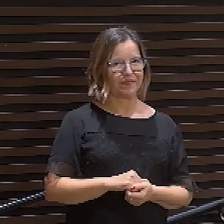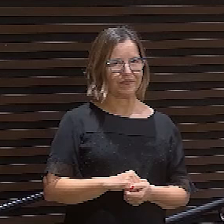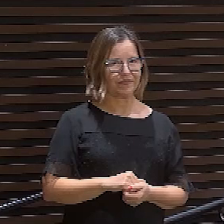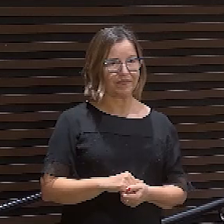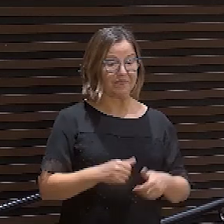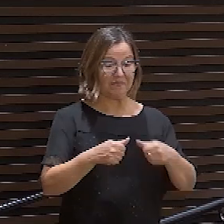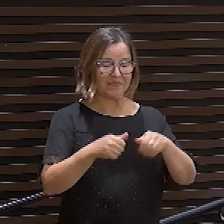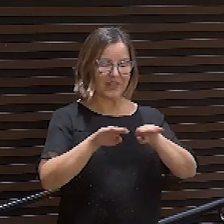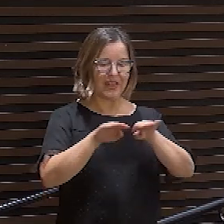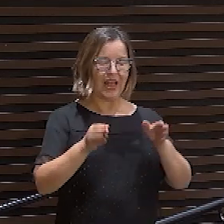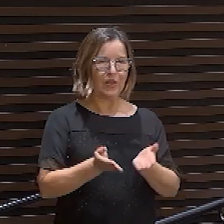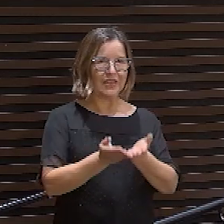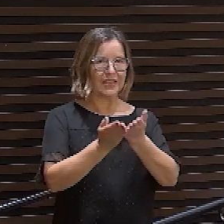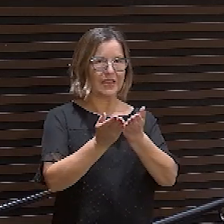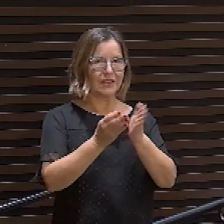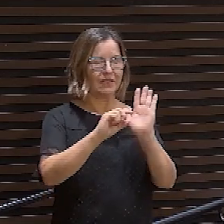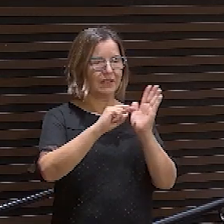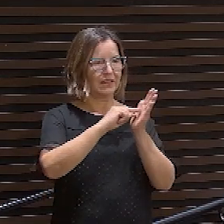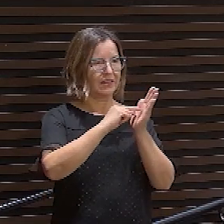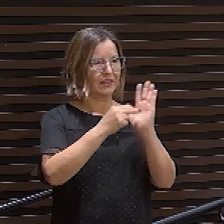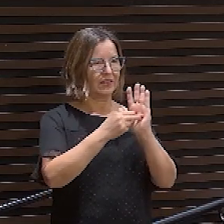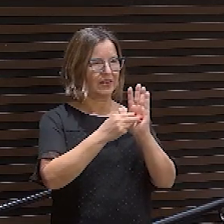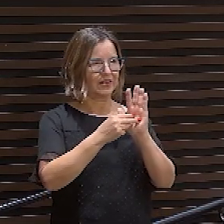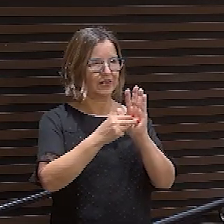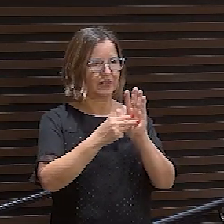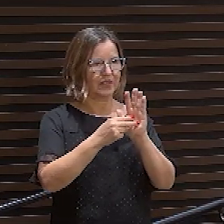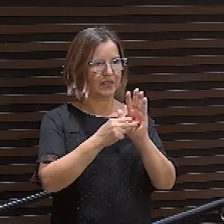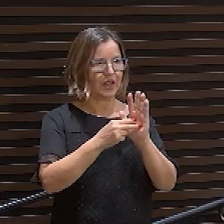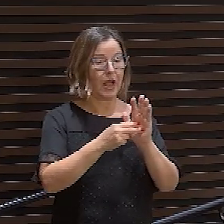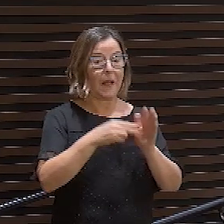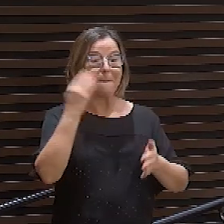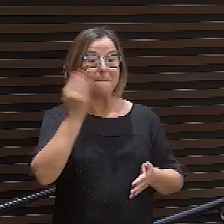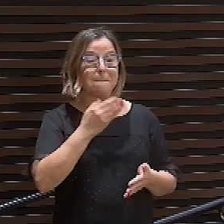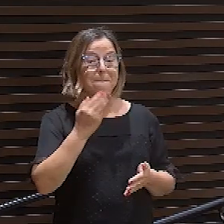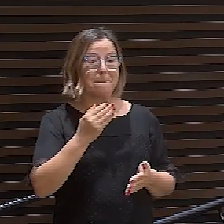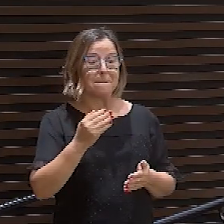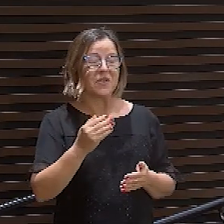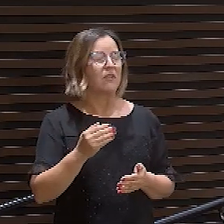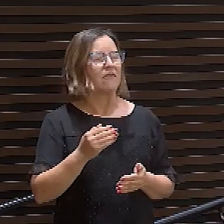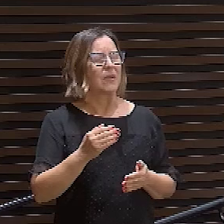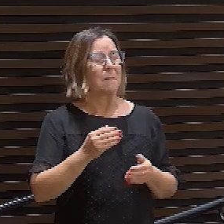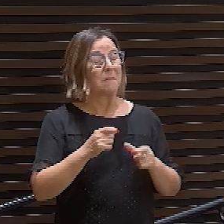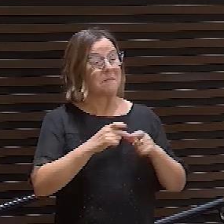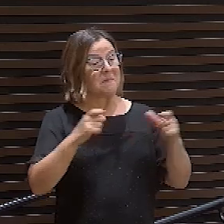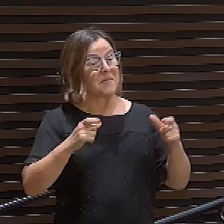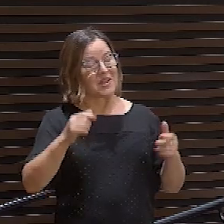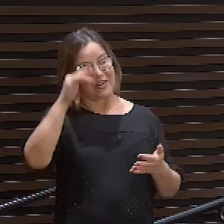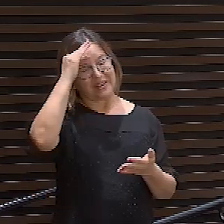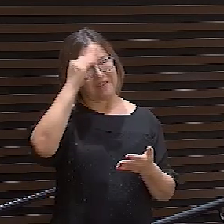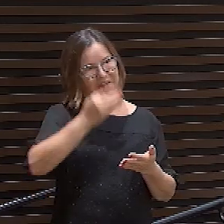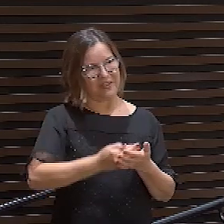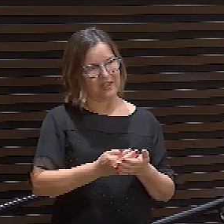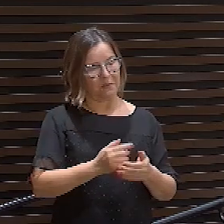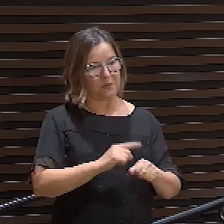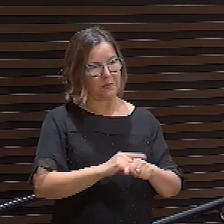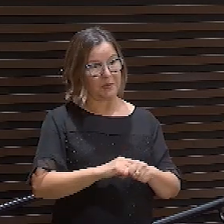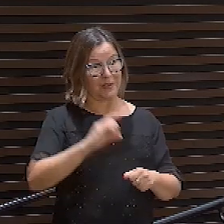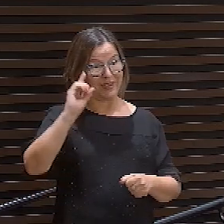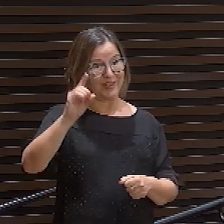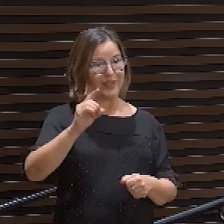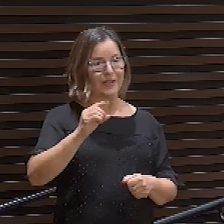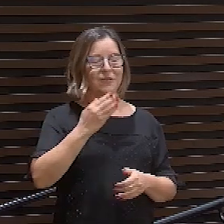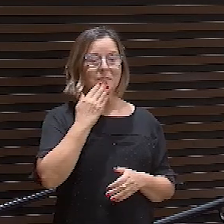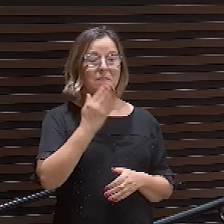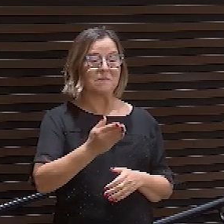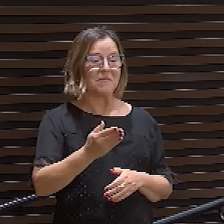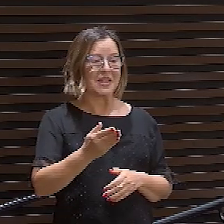Esse altar representa o teste supremo da fé, quando Deus pede Isaque